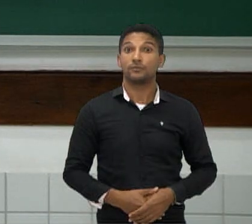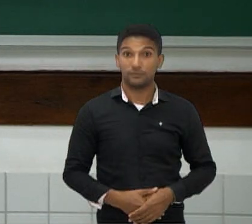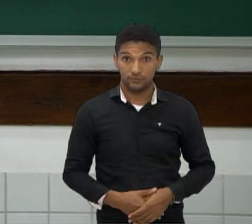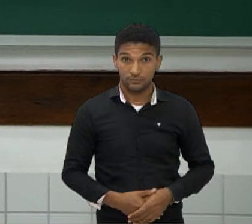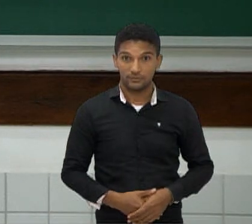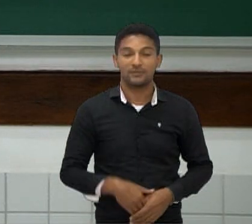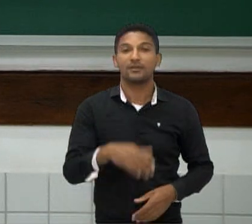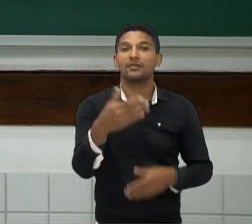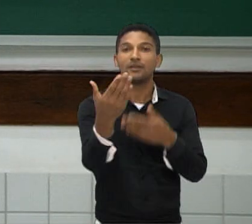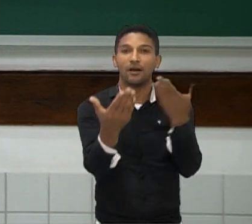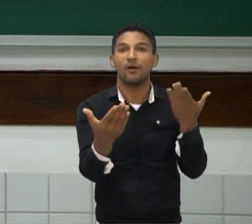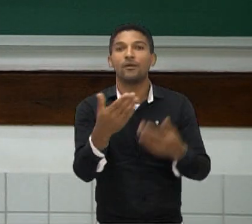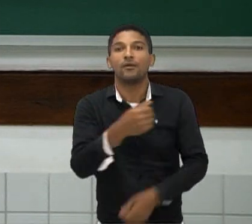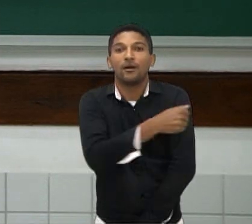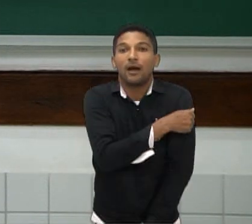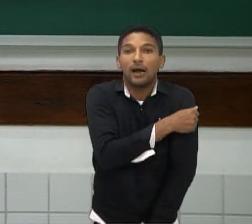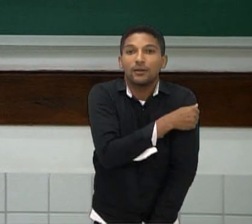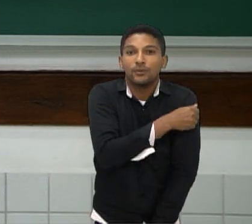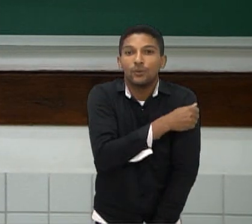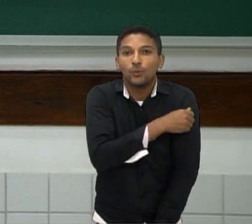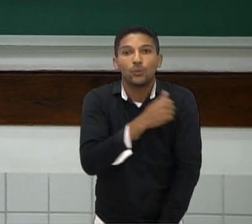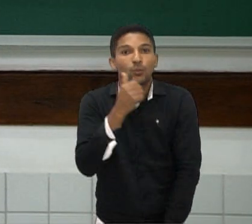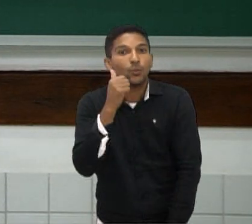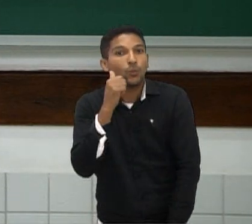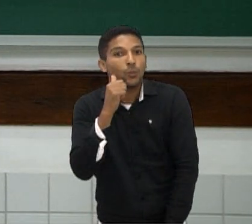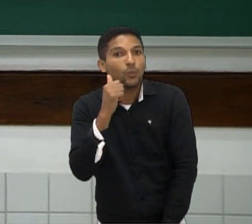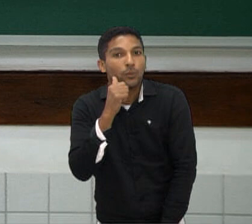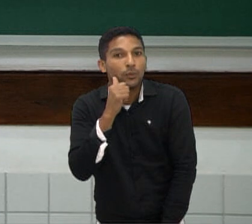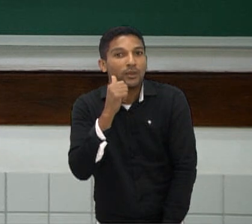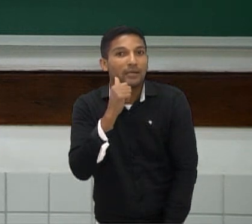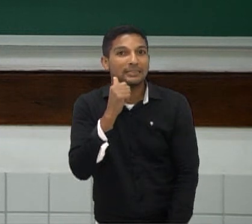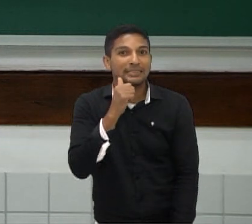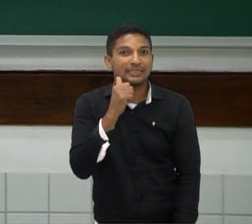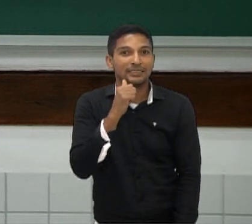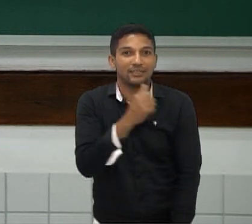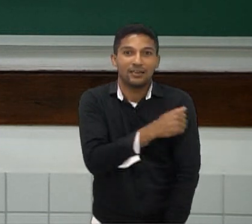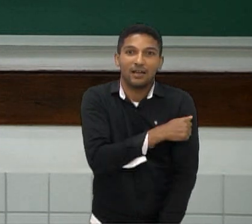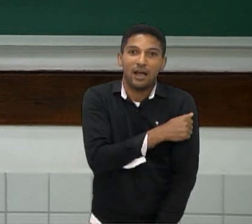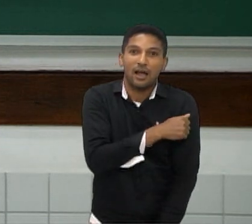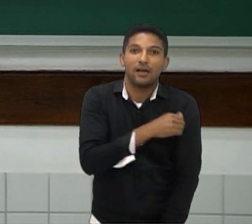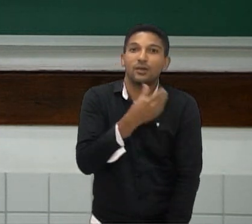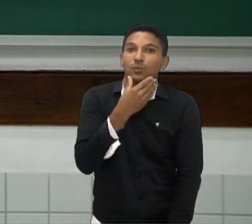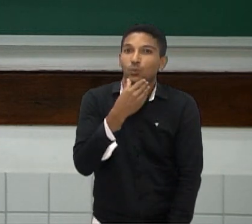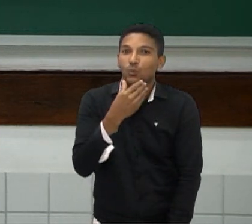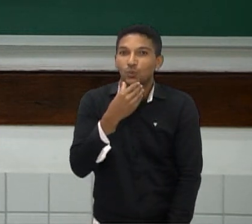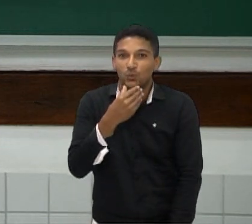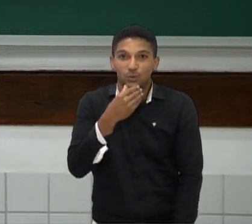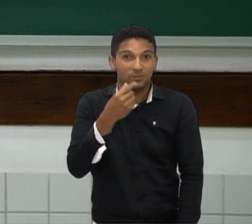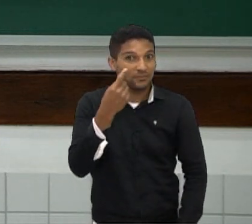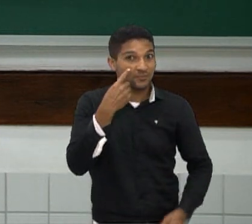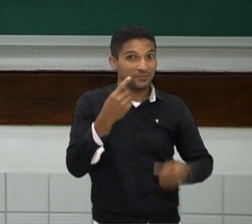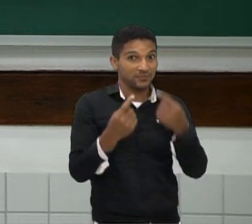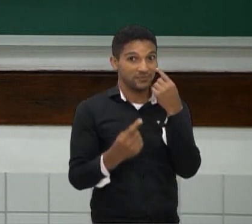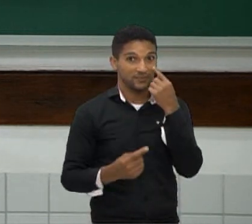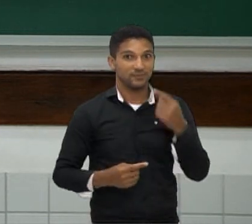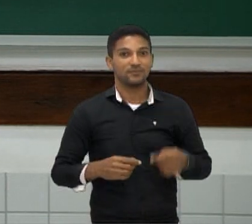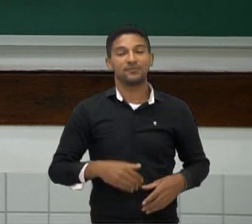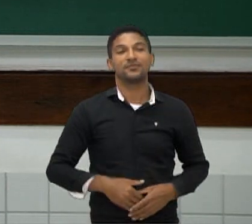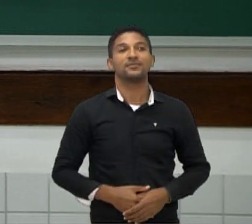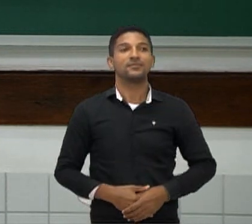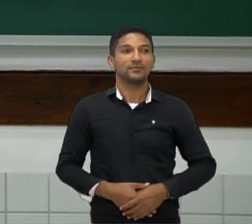Y ahí, chicos y chicas, tranquilo, ¿no? Esta cuestión. Vamos a la actividad 3. Vamos a ver